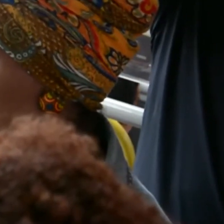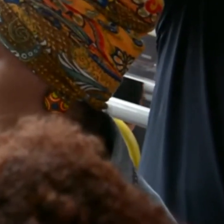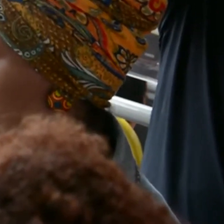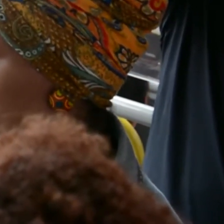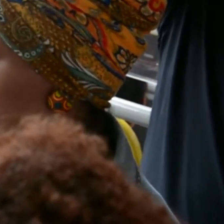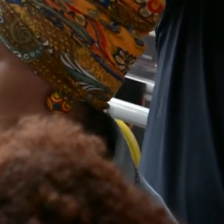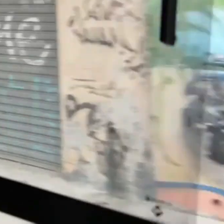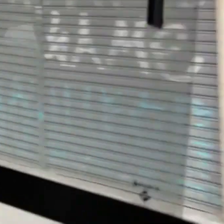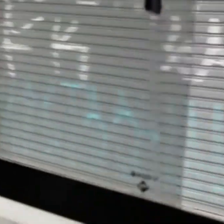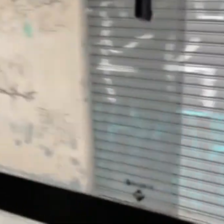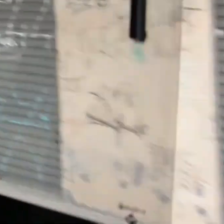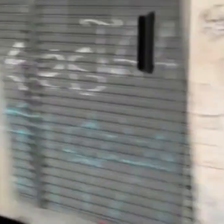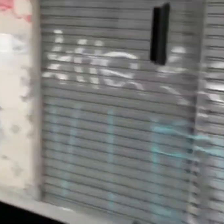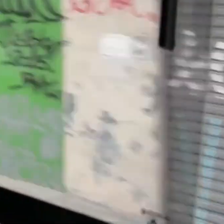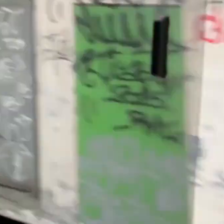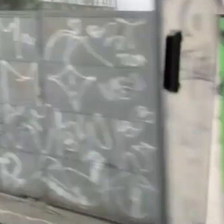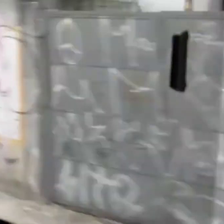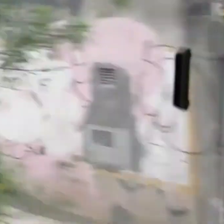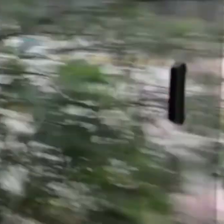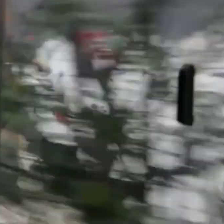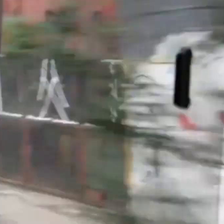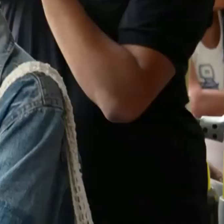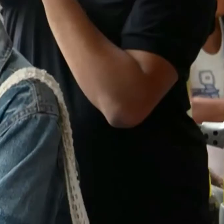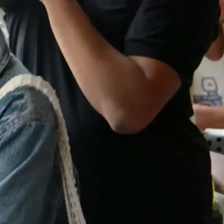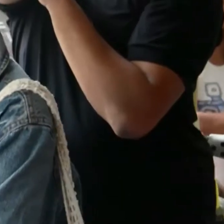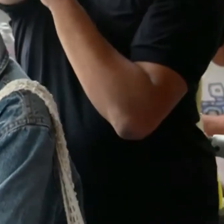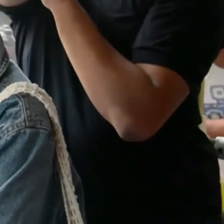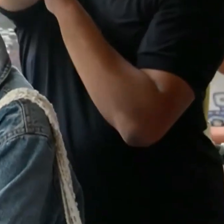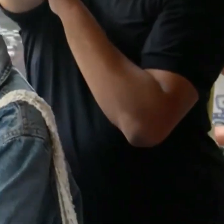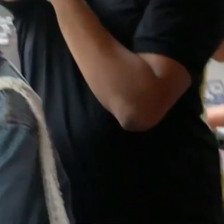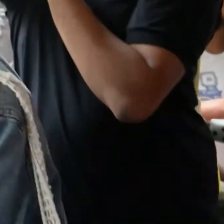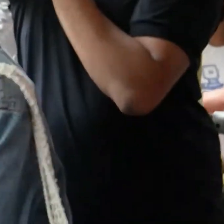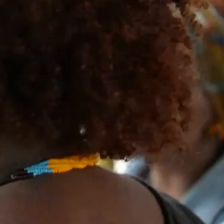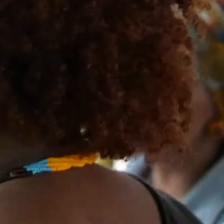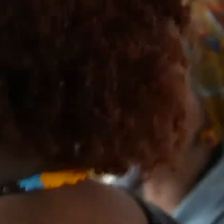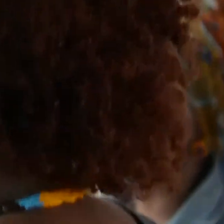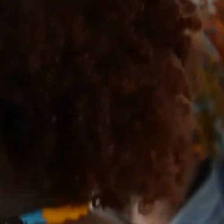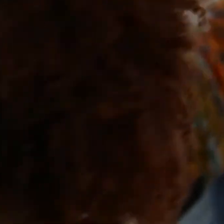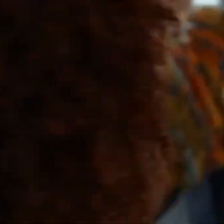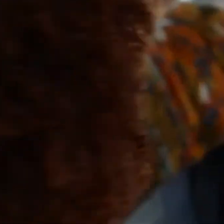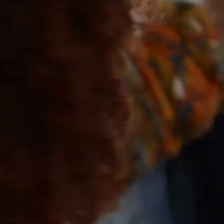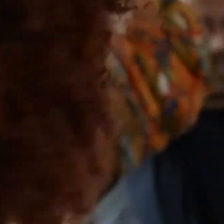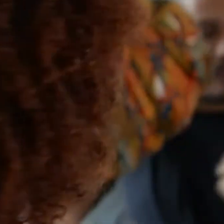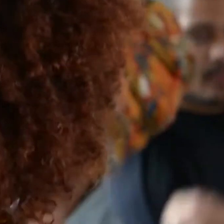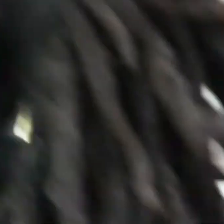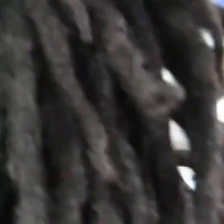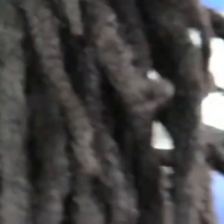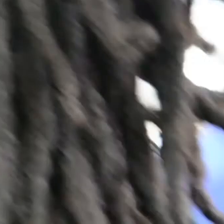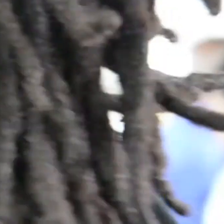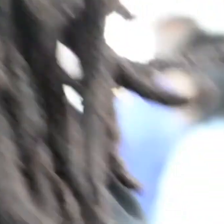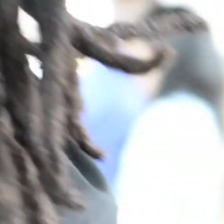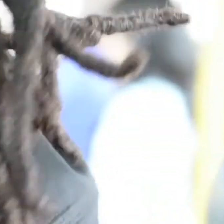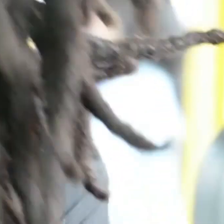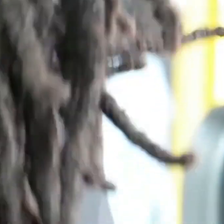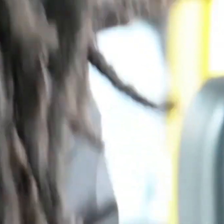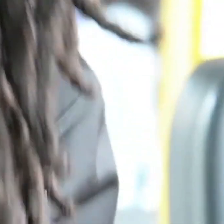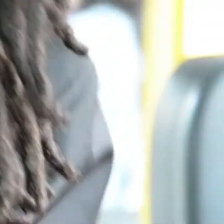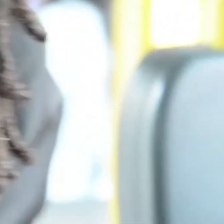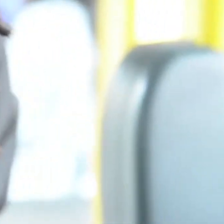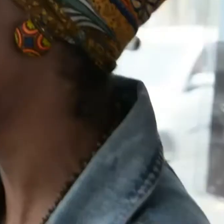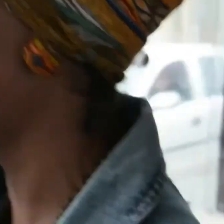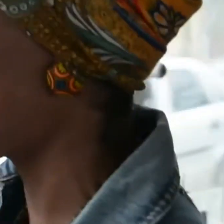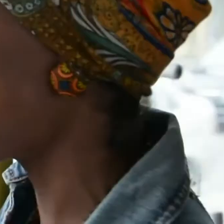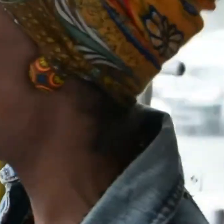a Celso Garcia, que já foi um caminho de fé e de muito trabalho. Os negros lá do Largo do Rosário, no comecinho do século